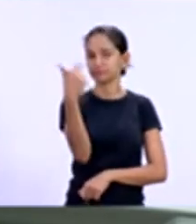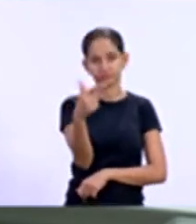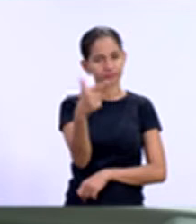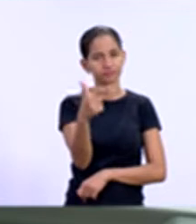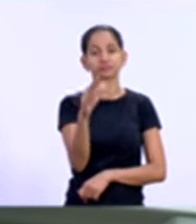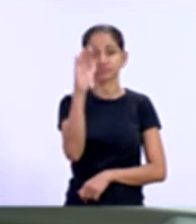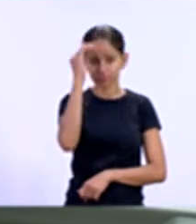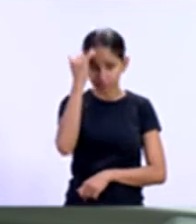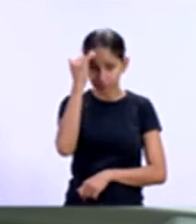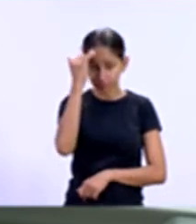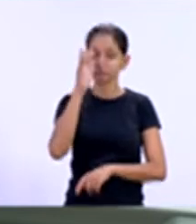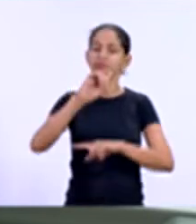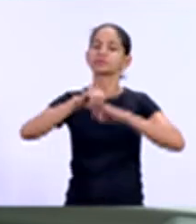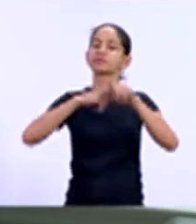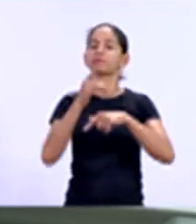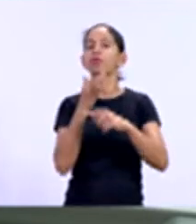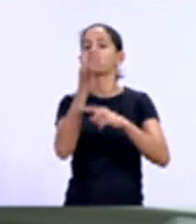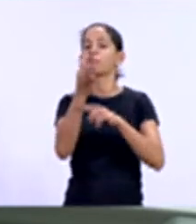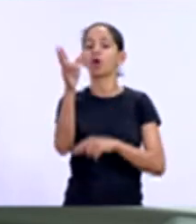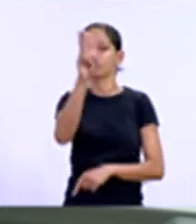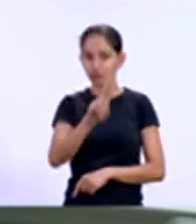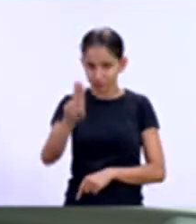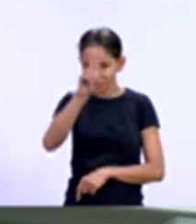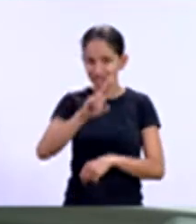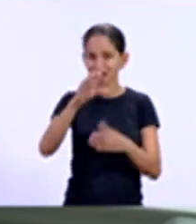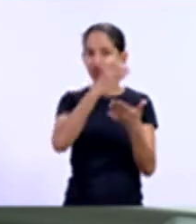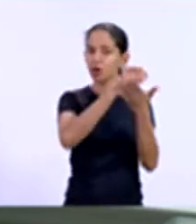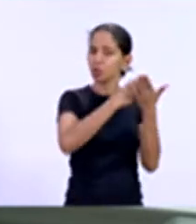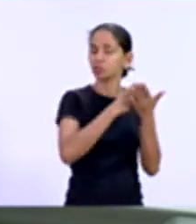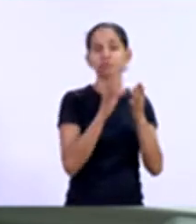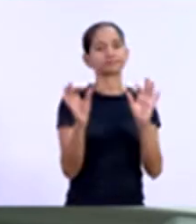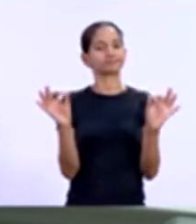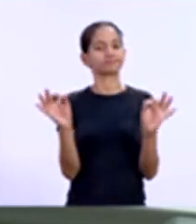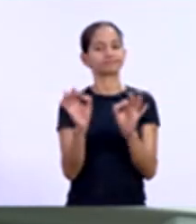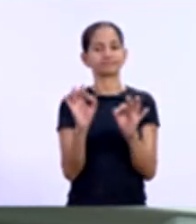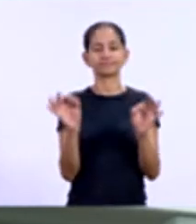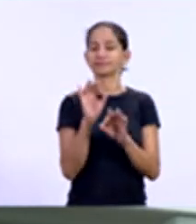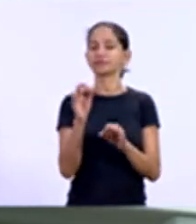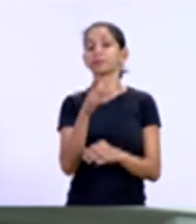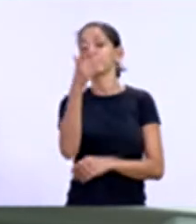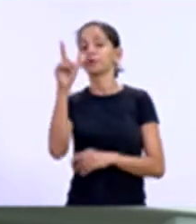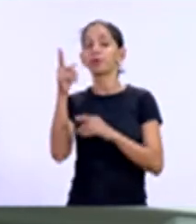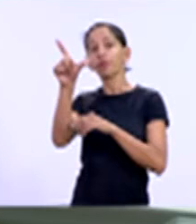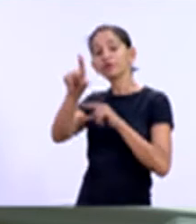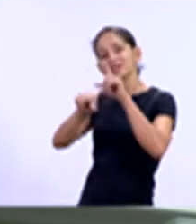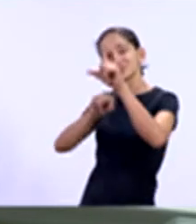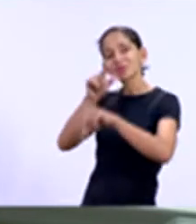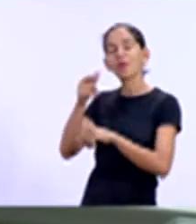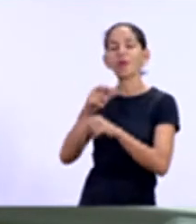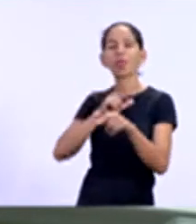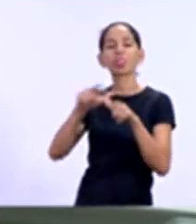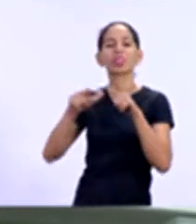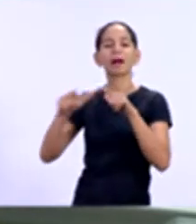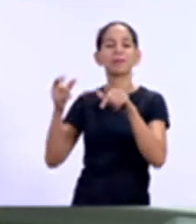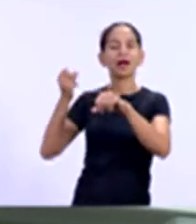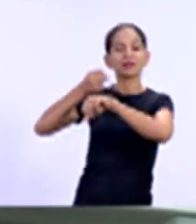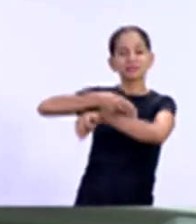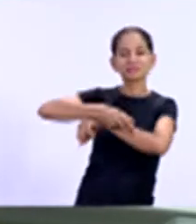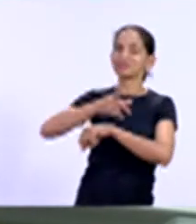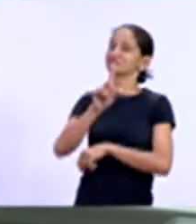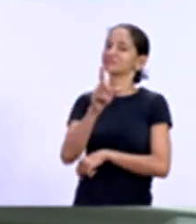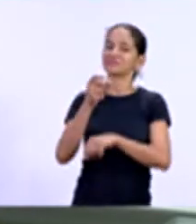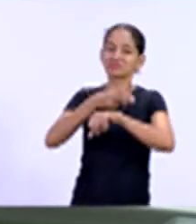as instituições que recrutam, vamos utilizar esse termo, recrutam pessoas